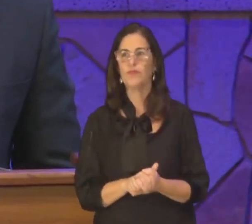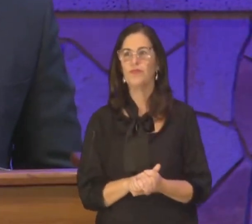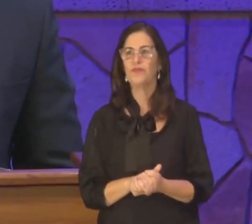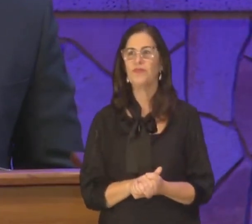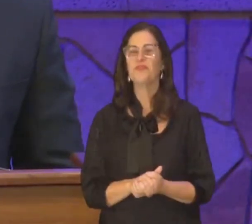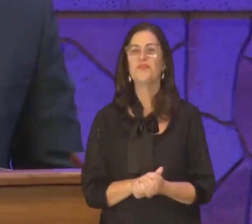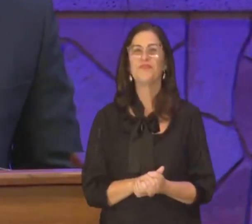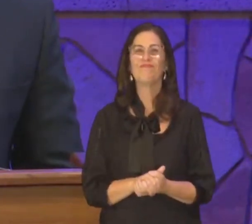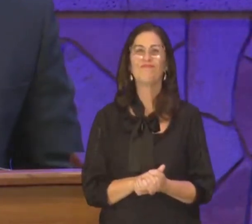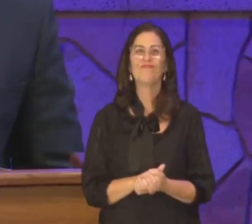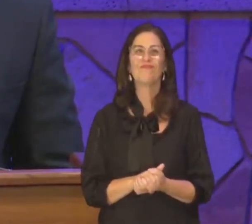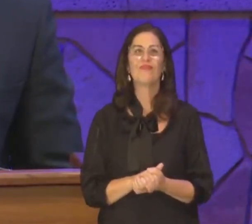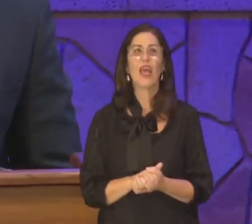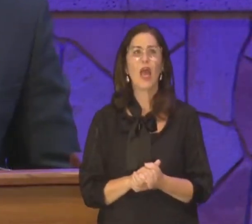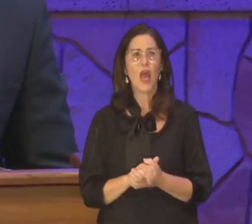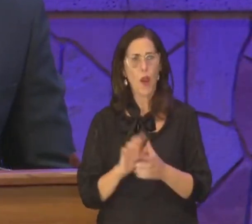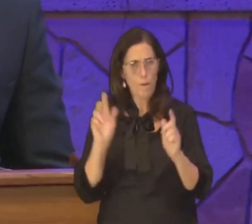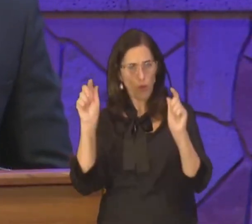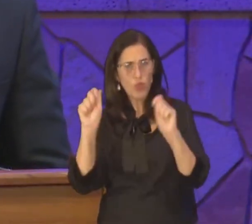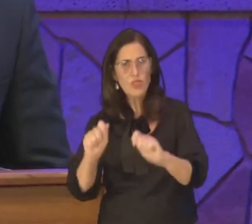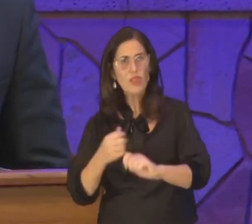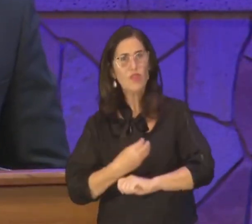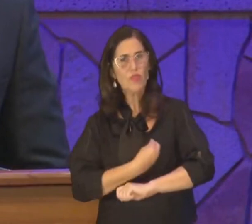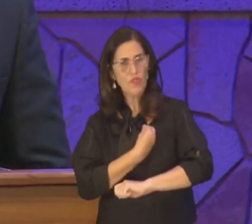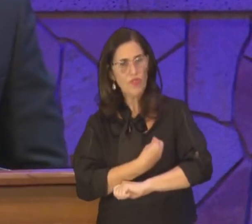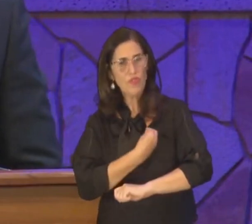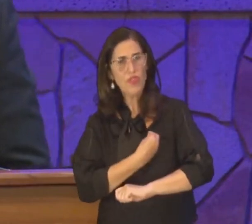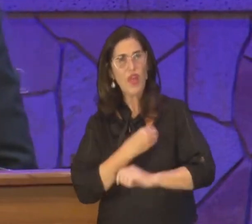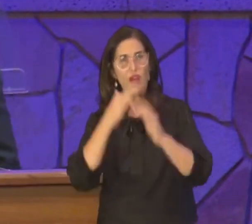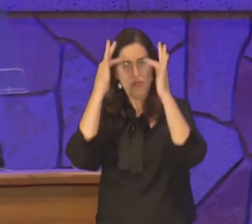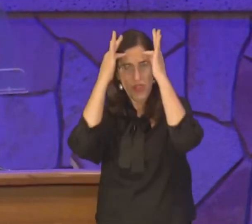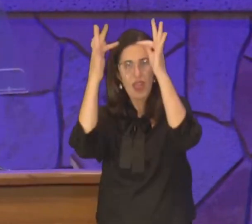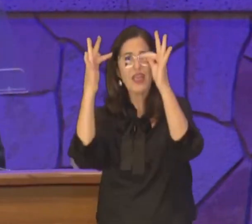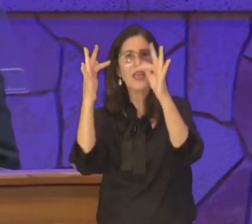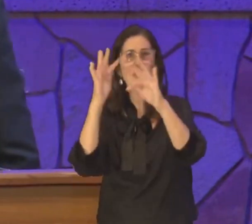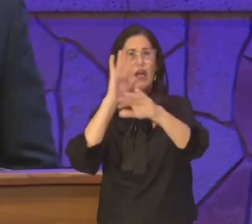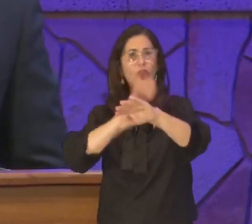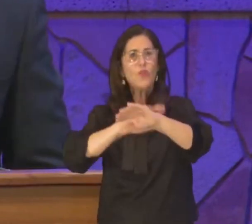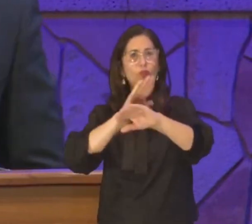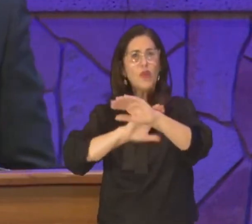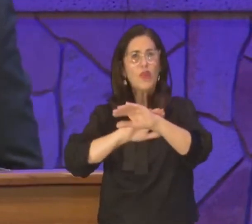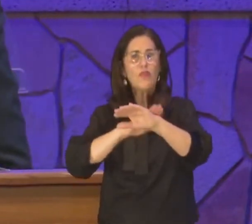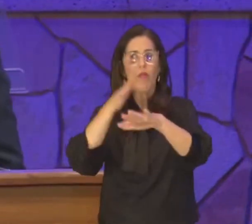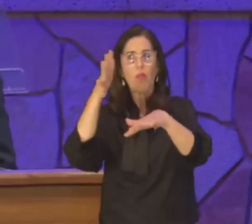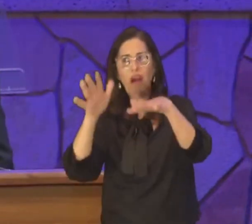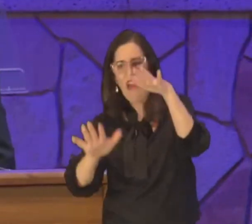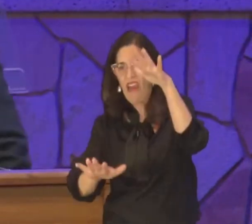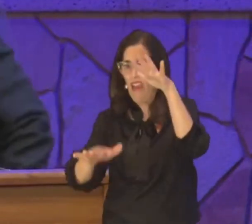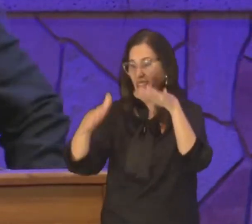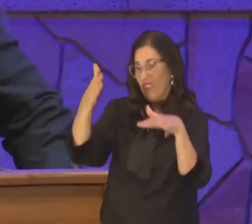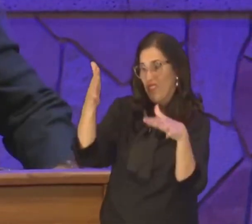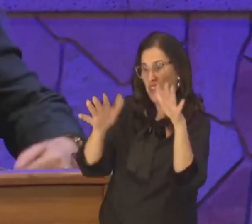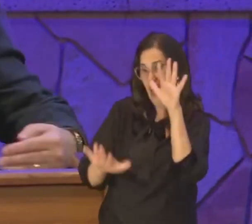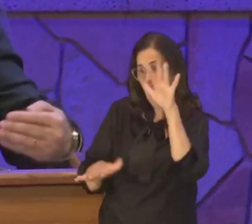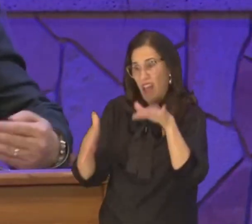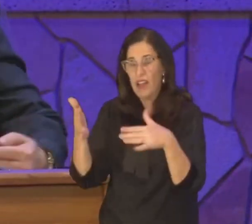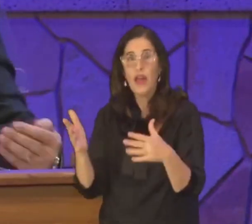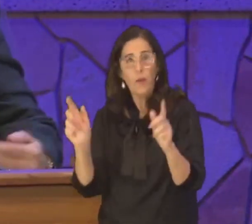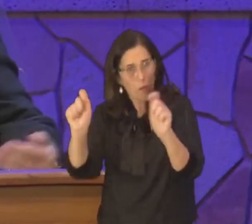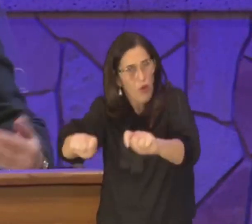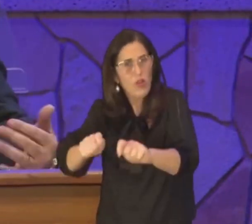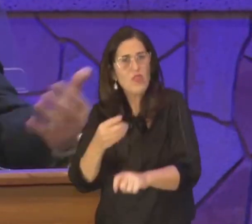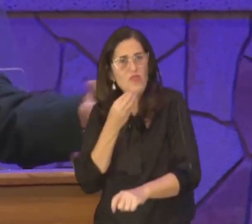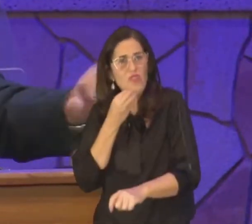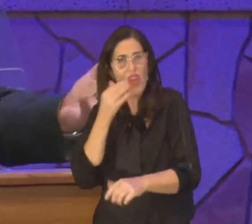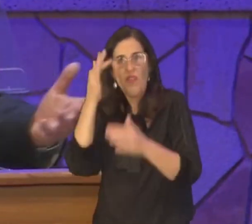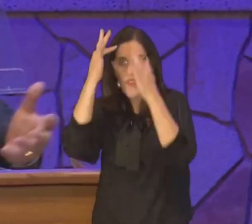Será que é possível viver esta fidelidade num tempo de tanto relativismo? É possível ser